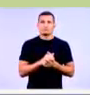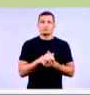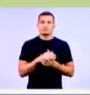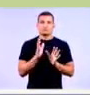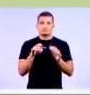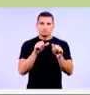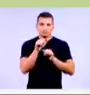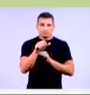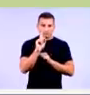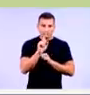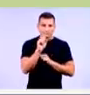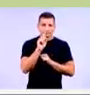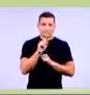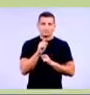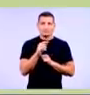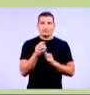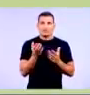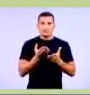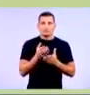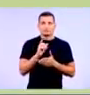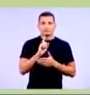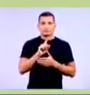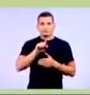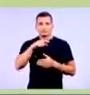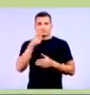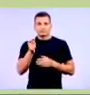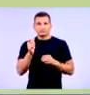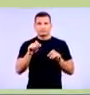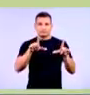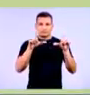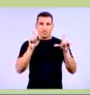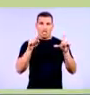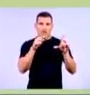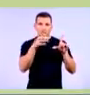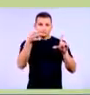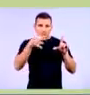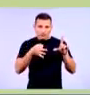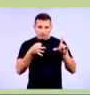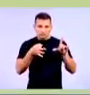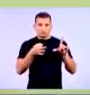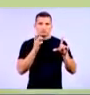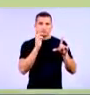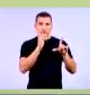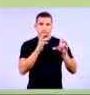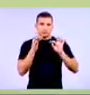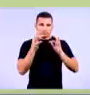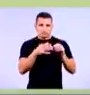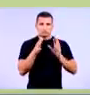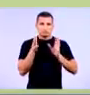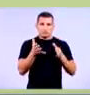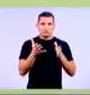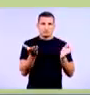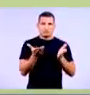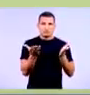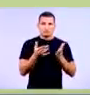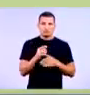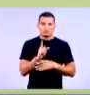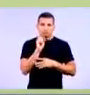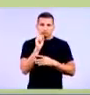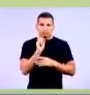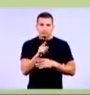mudei. Próximo passo. É isso mesmo? É isso mesmo, todas estão respondidas. Então, eu venho